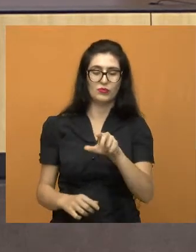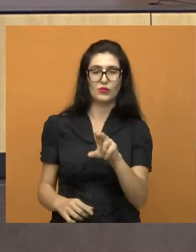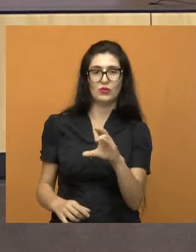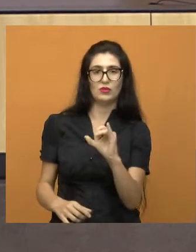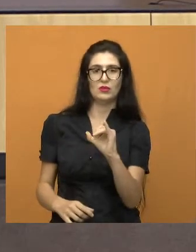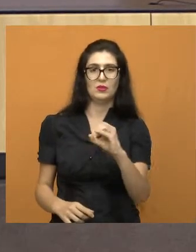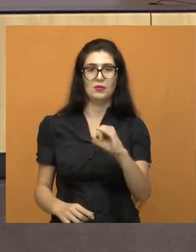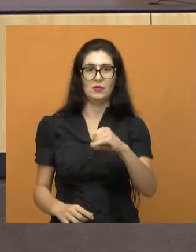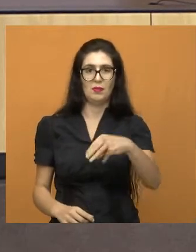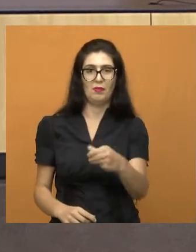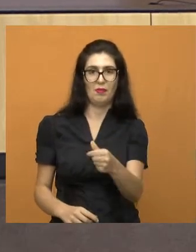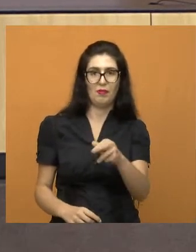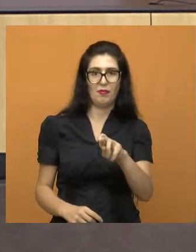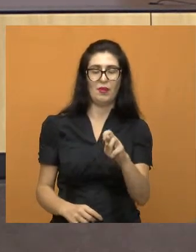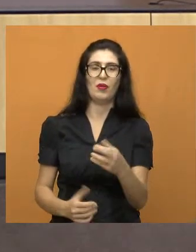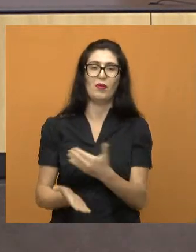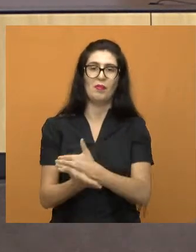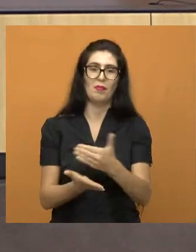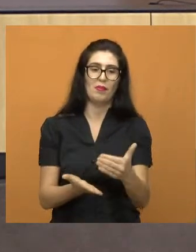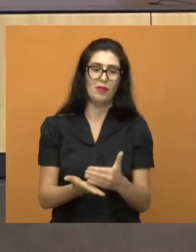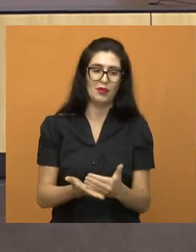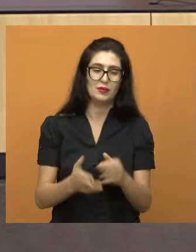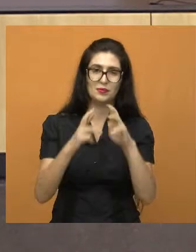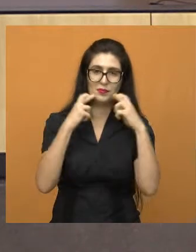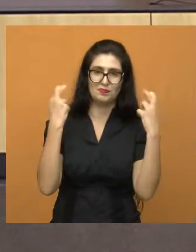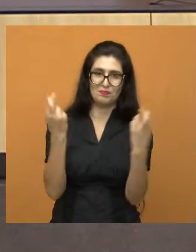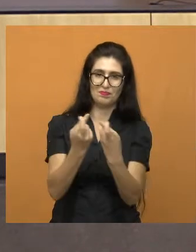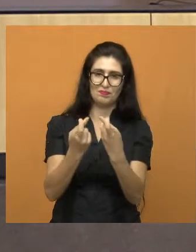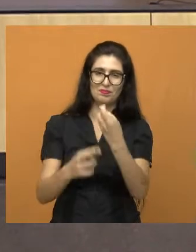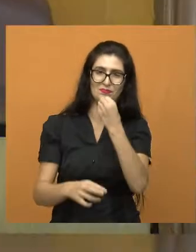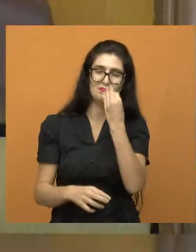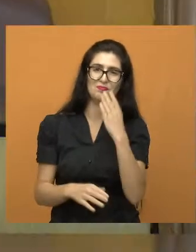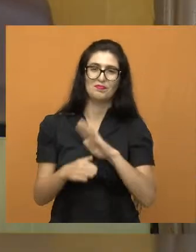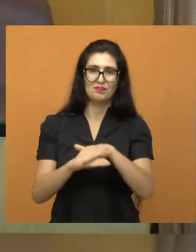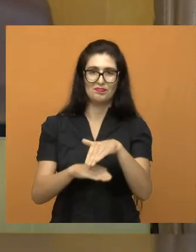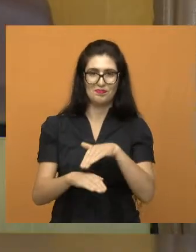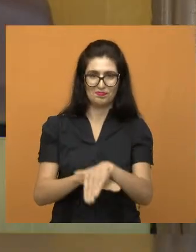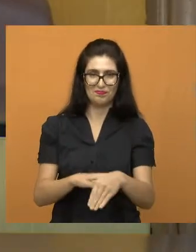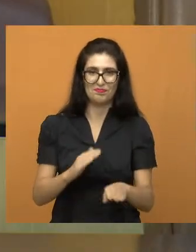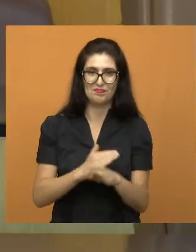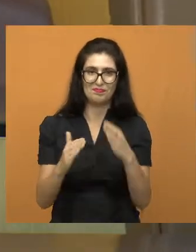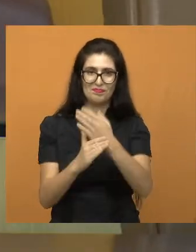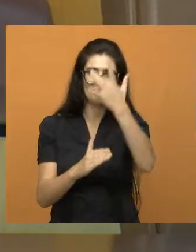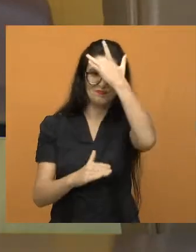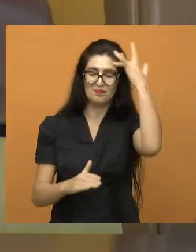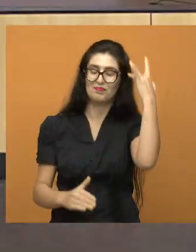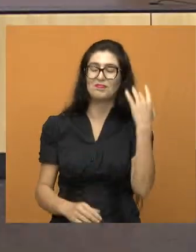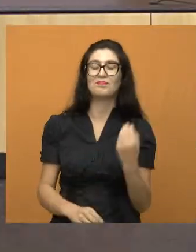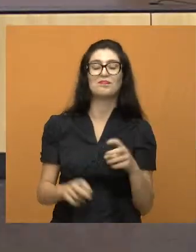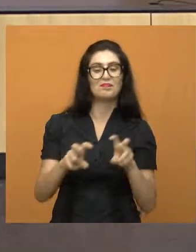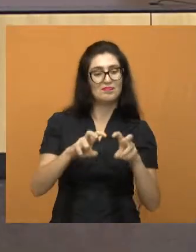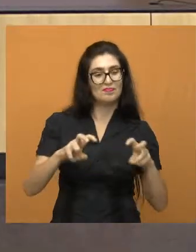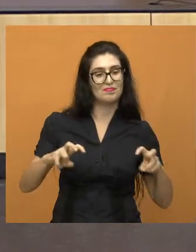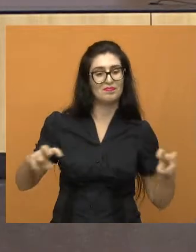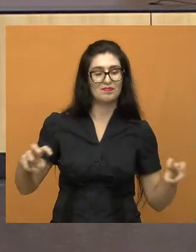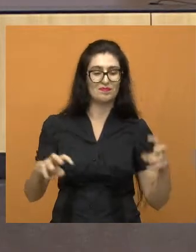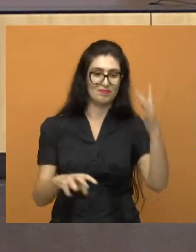sessão. Boa noite a todos os presentes. Eu saúdo todos os membros da